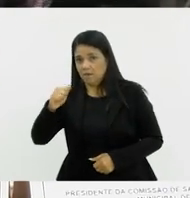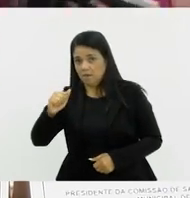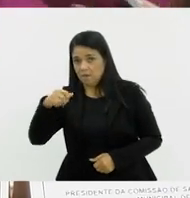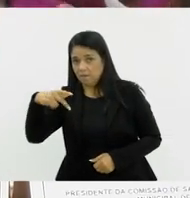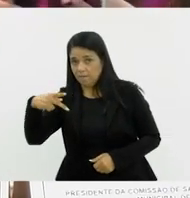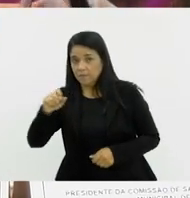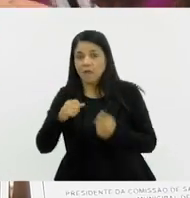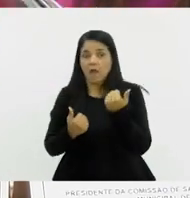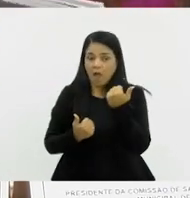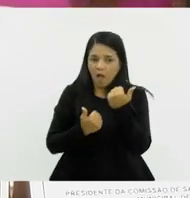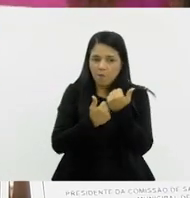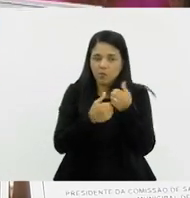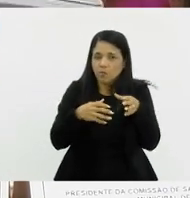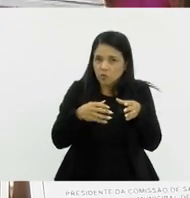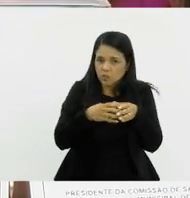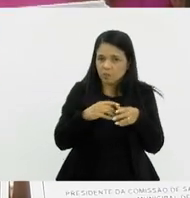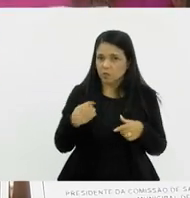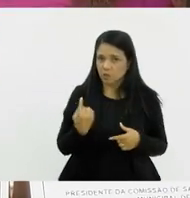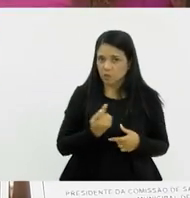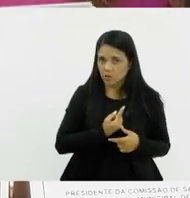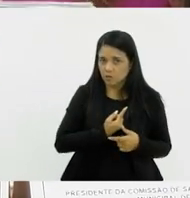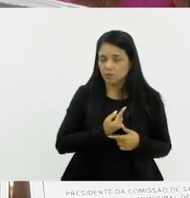apoio também da nossa equipe